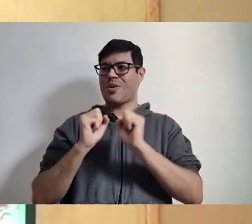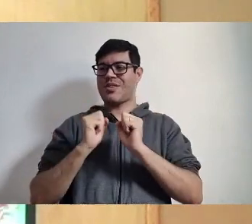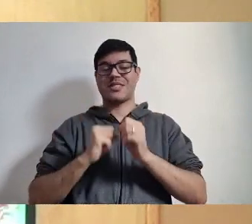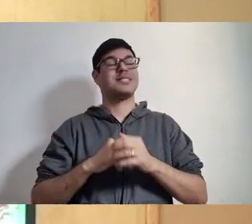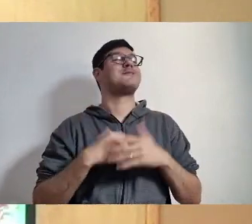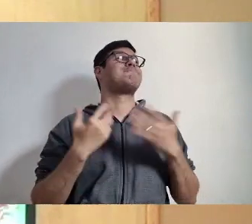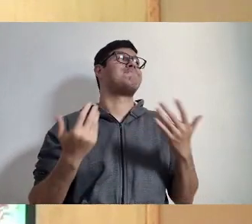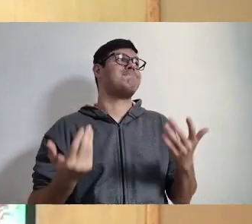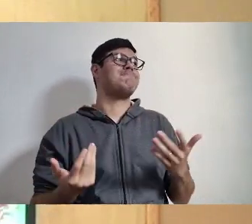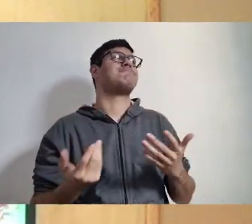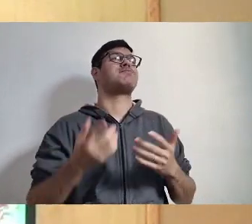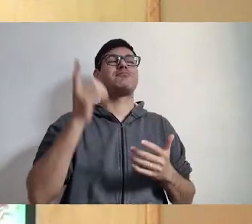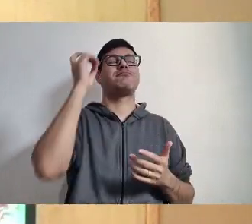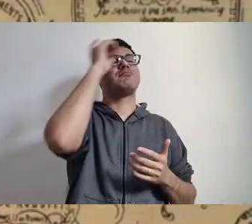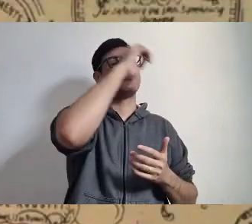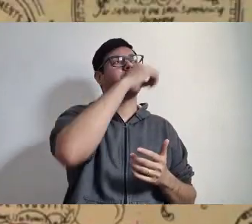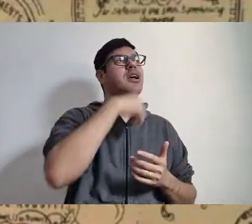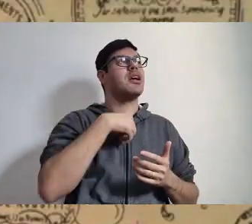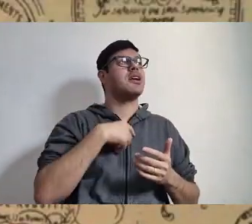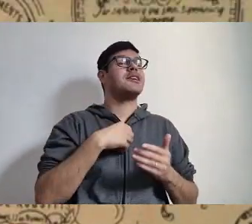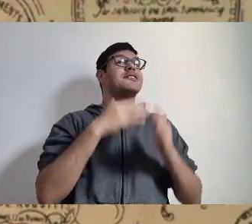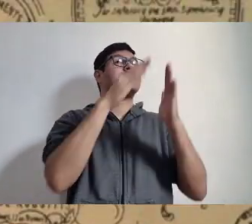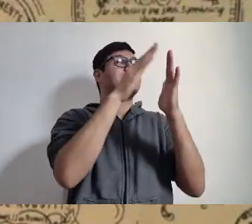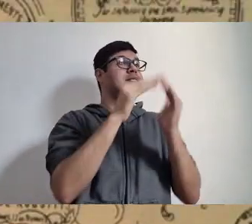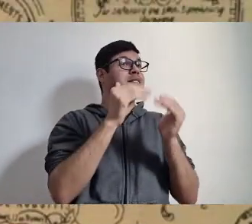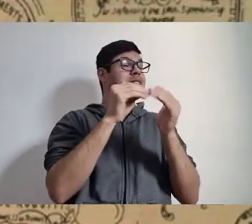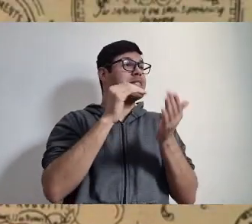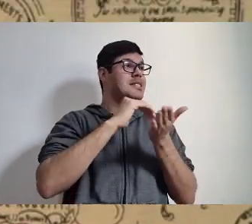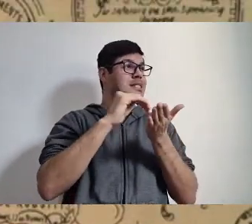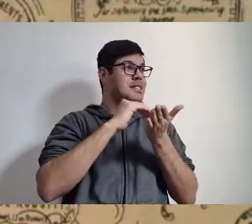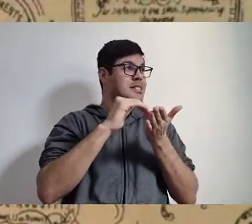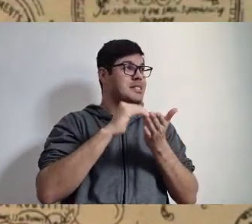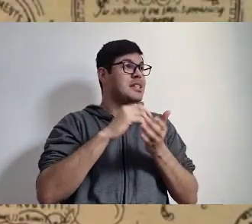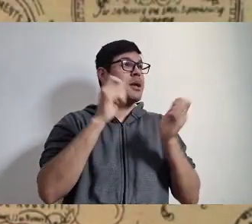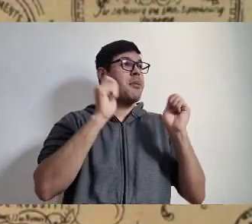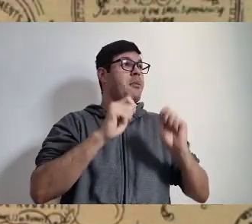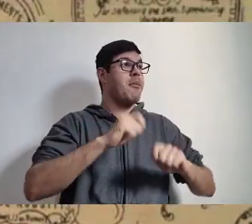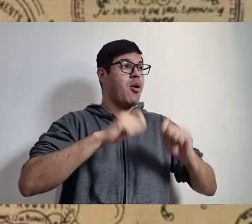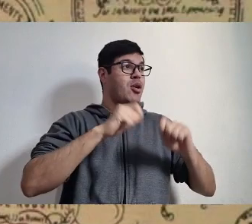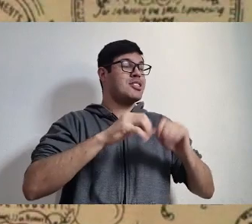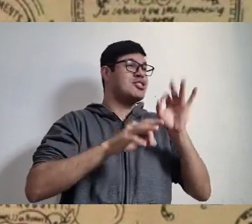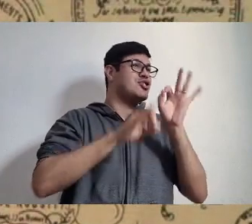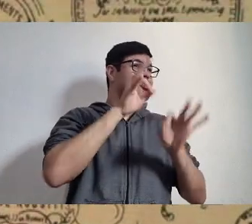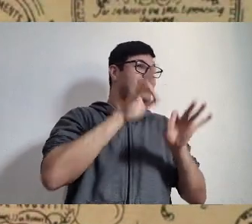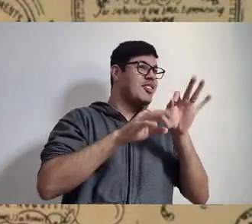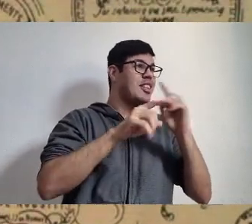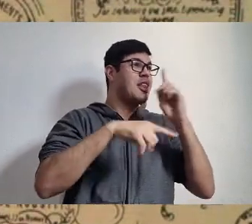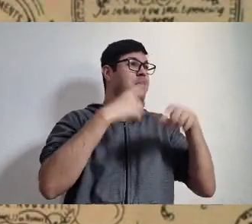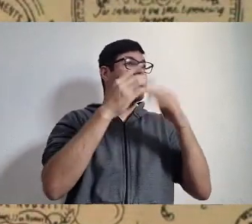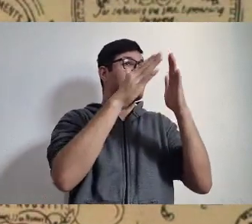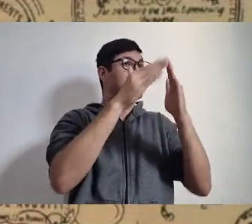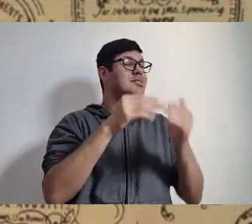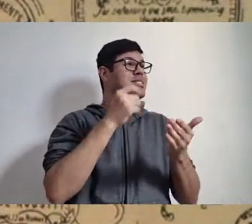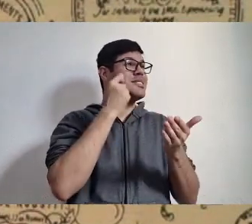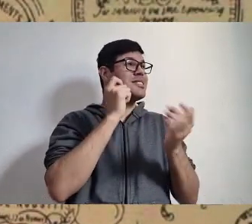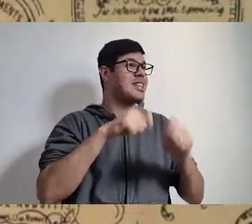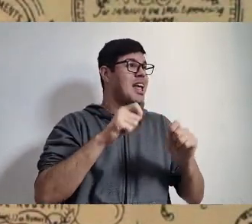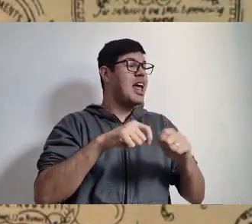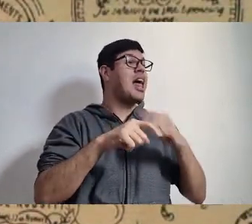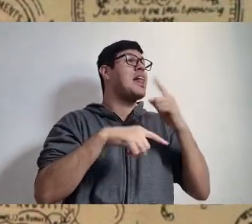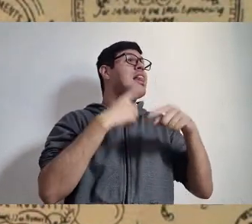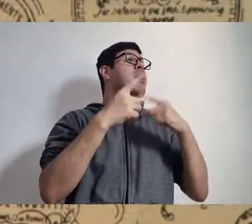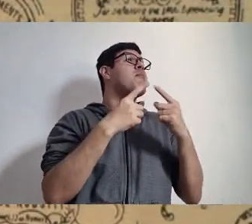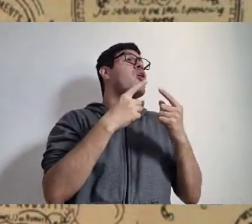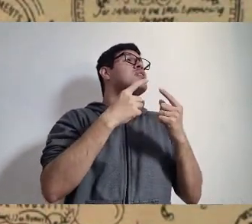chega. Difícil, É não? melhor entrar com a liminar para o secretário poder justificar e poder conceder isso do que depender ali do processo, não